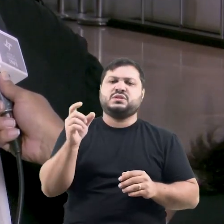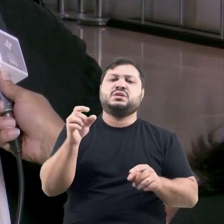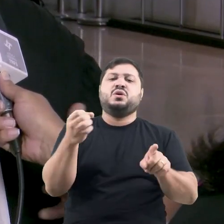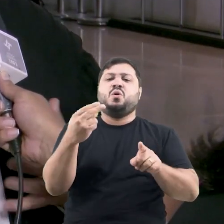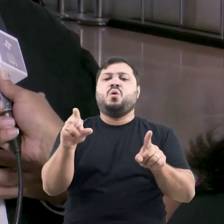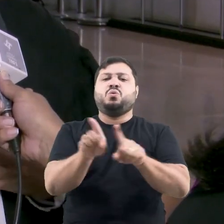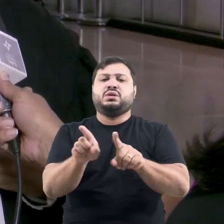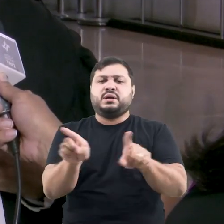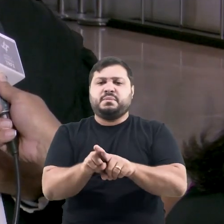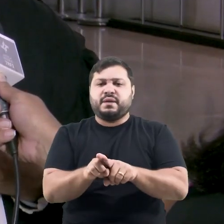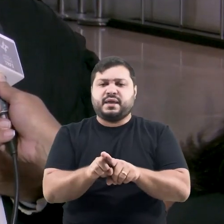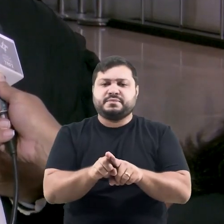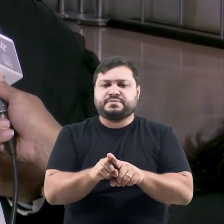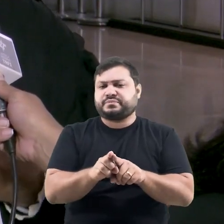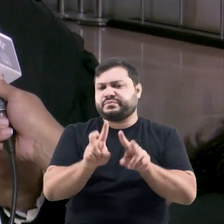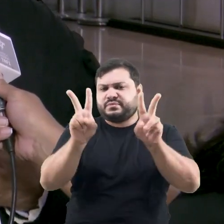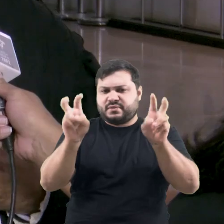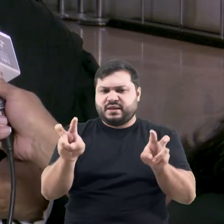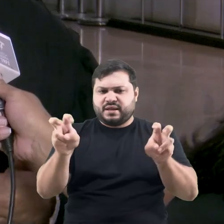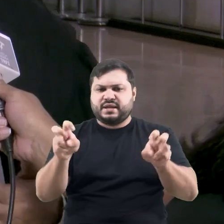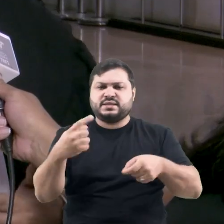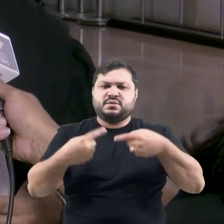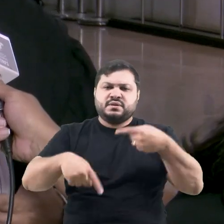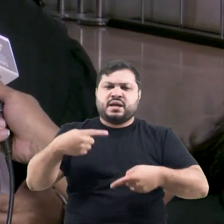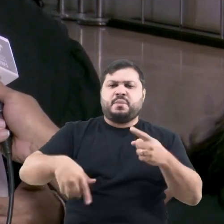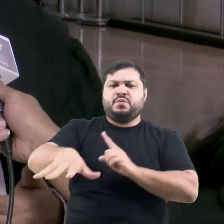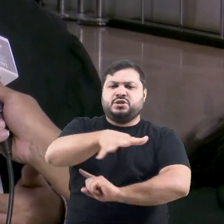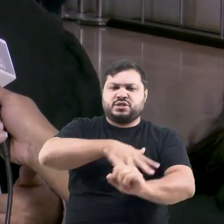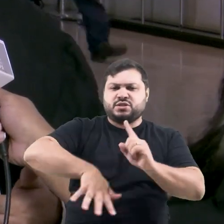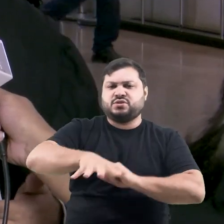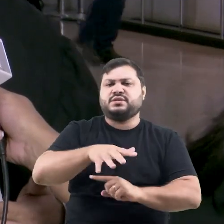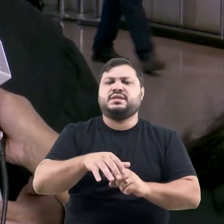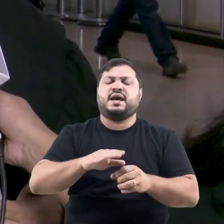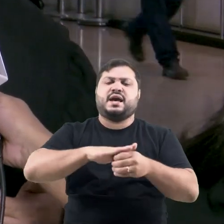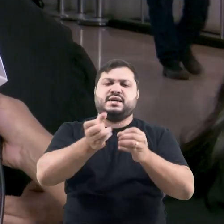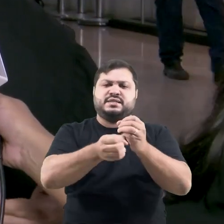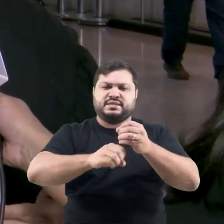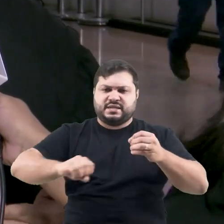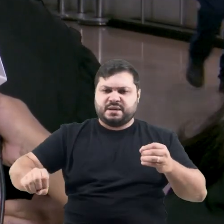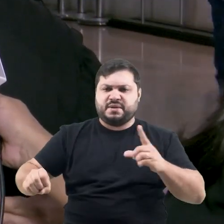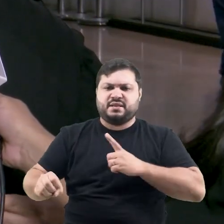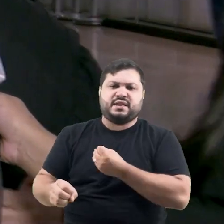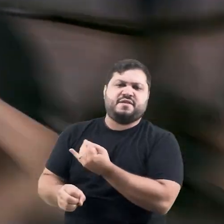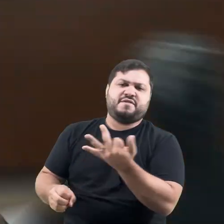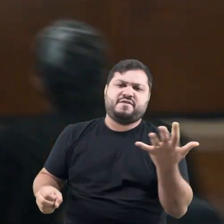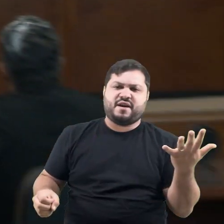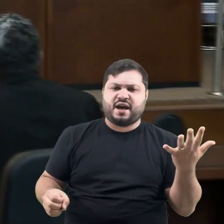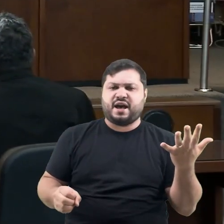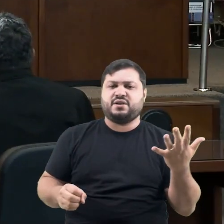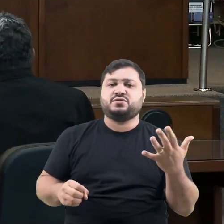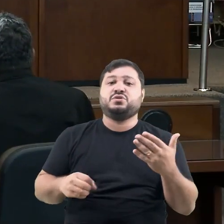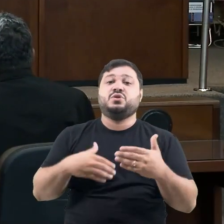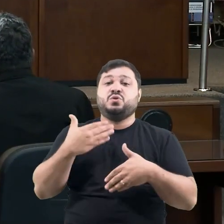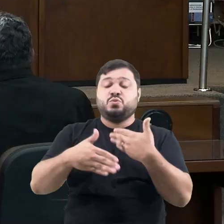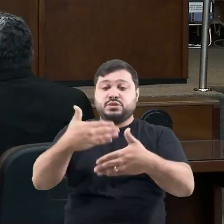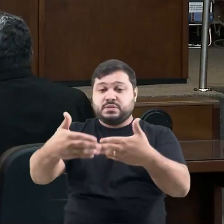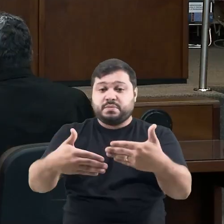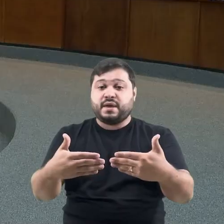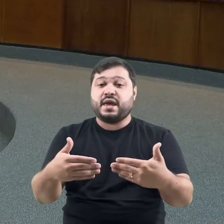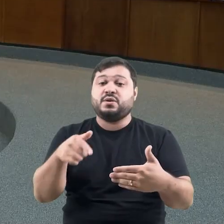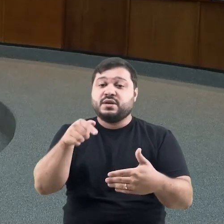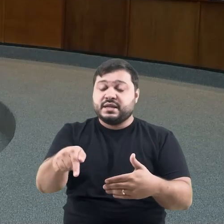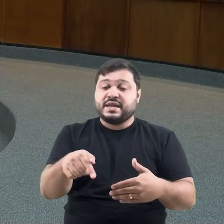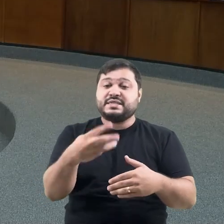seja também em relação a políticas sociais, saneamento, que nós temos diversos casos aqui. O desempenho